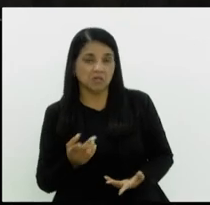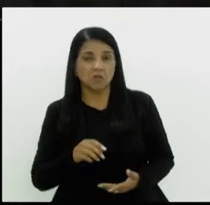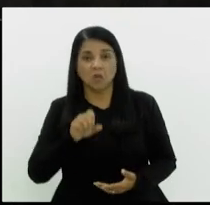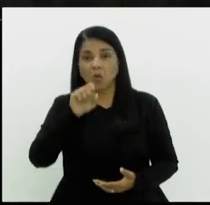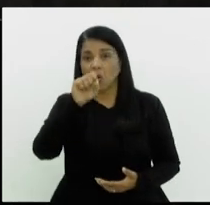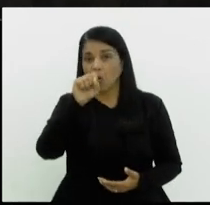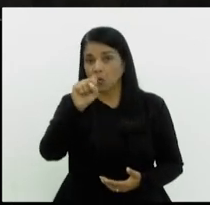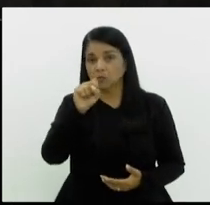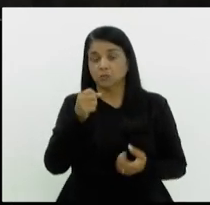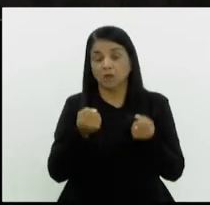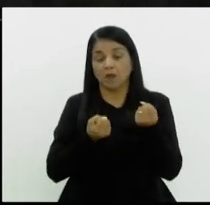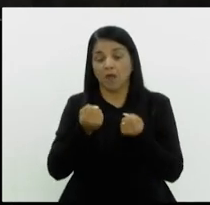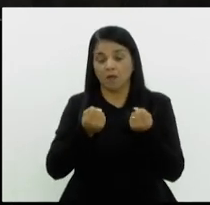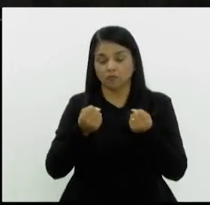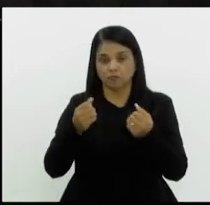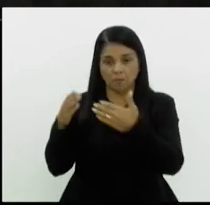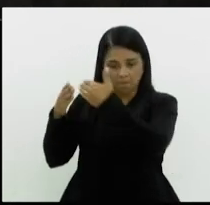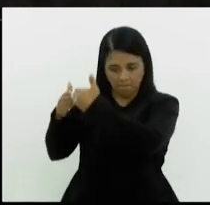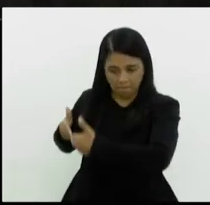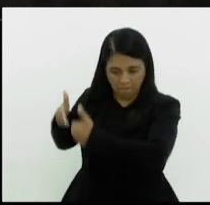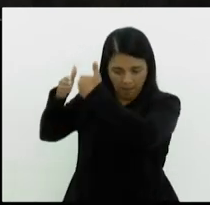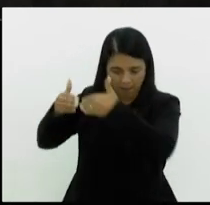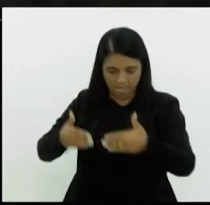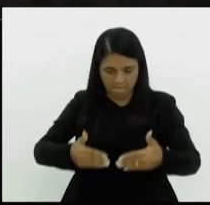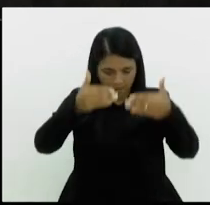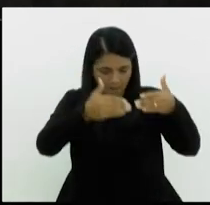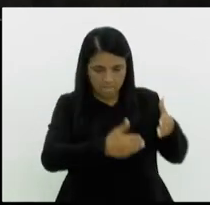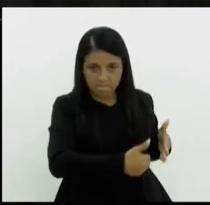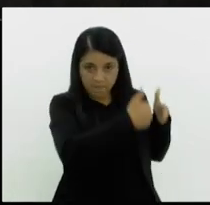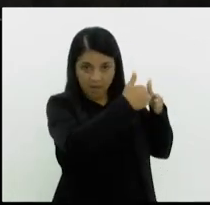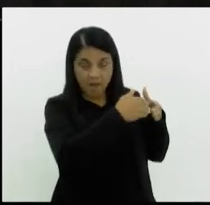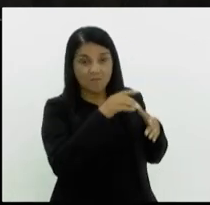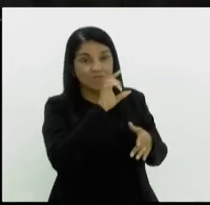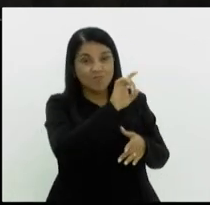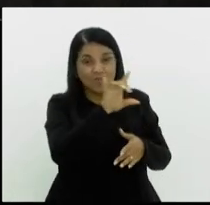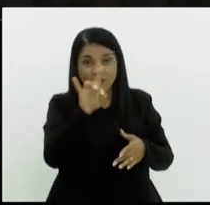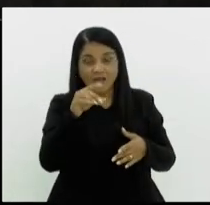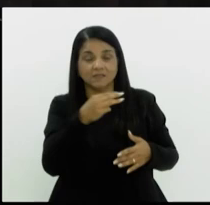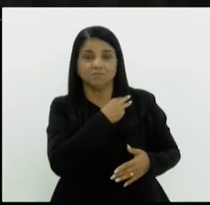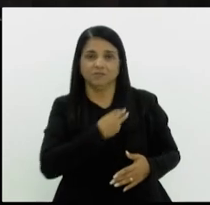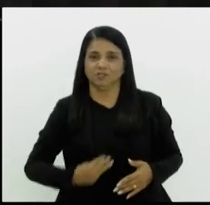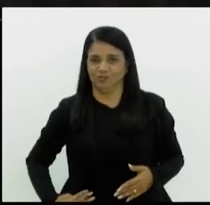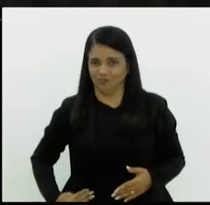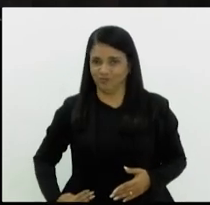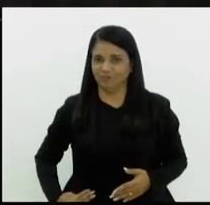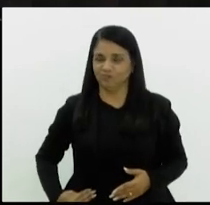por ministro. Senhor presidente, me alonguei. A generosidade de Vossa Excelência